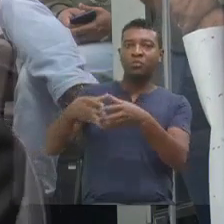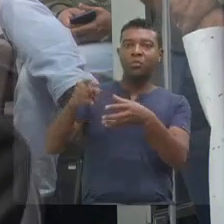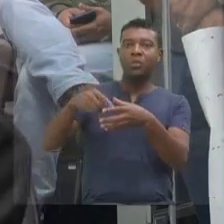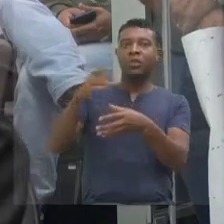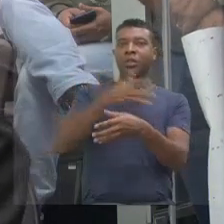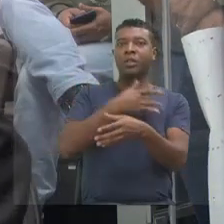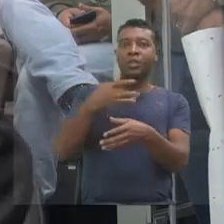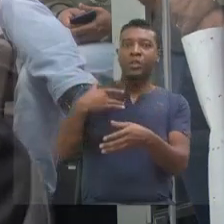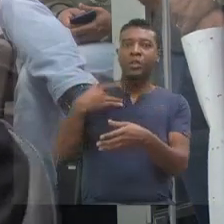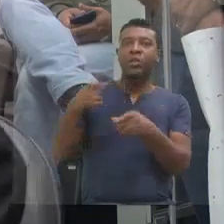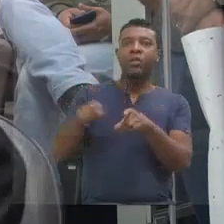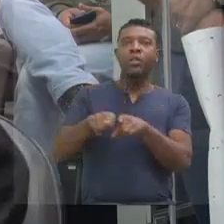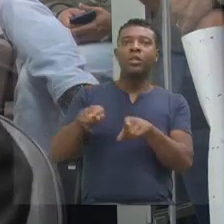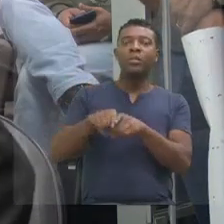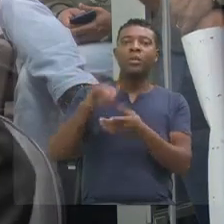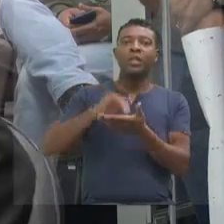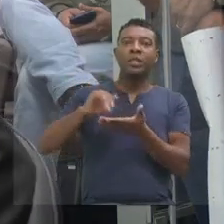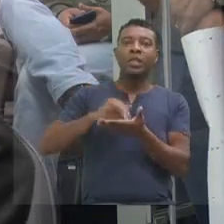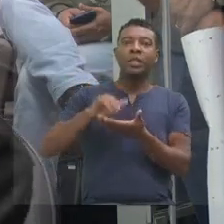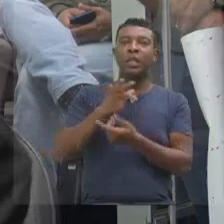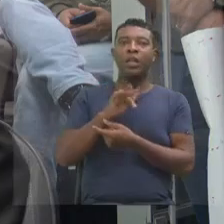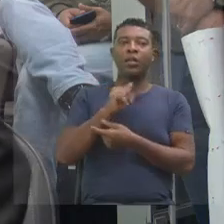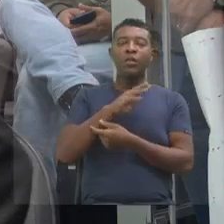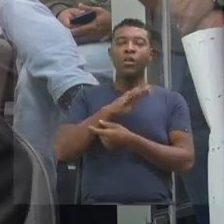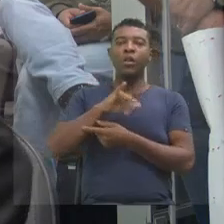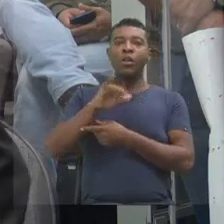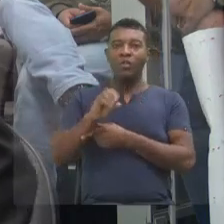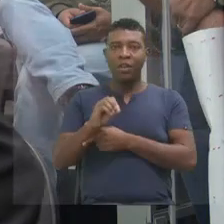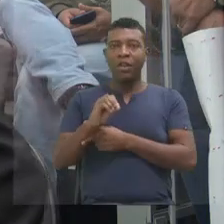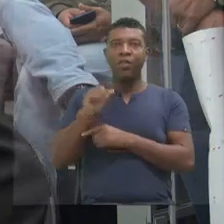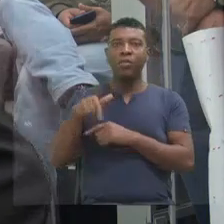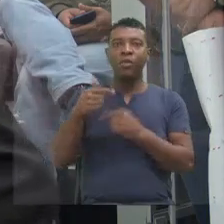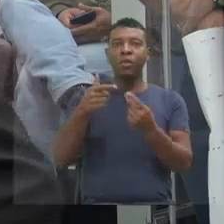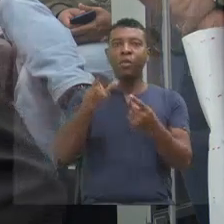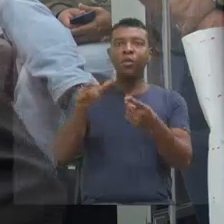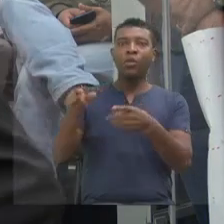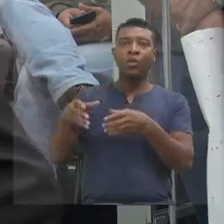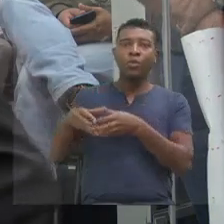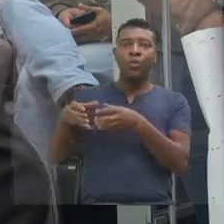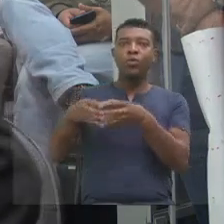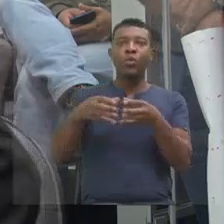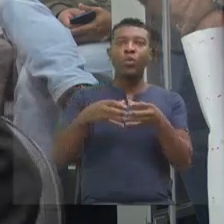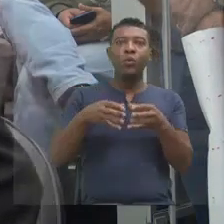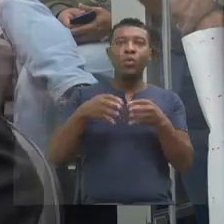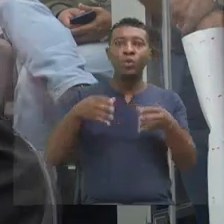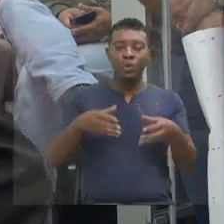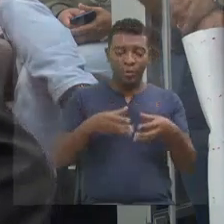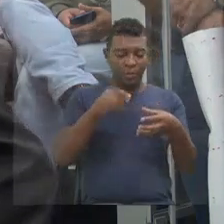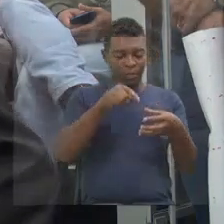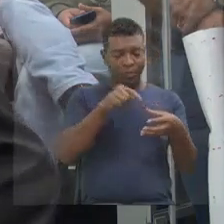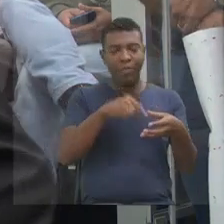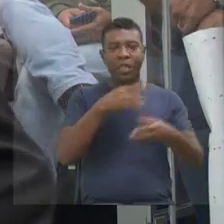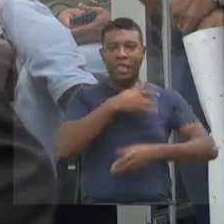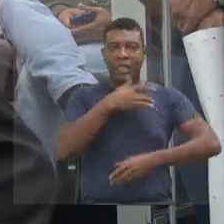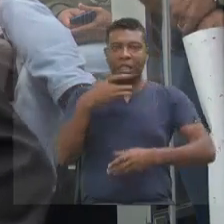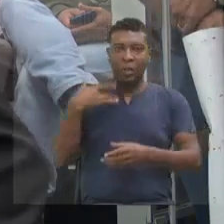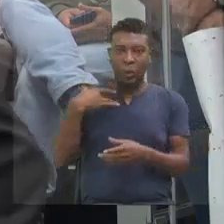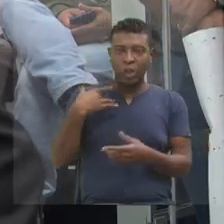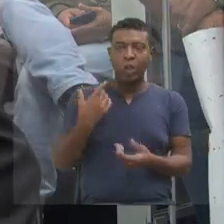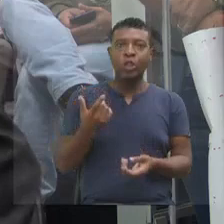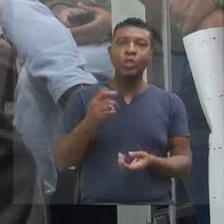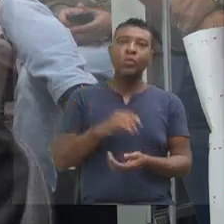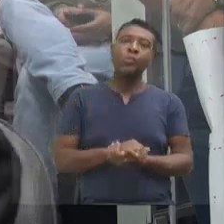o secretário Fábio ao qual o comprimento se der mais menos da comissão de saúde também os deputados estaduais aqui presente